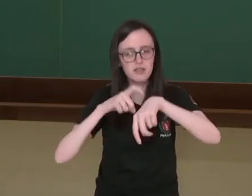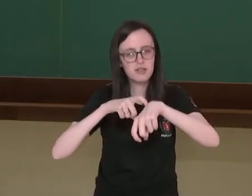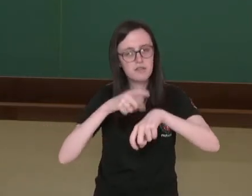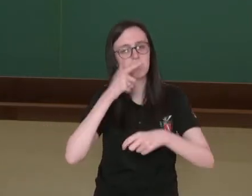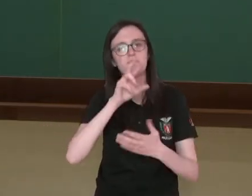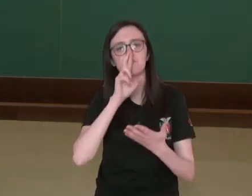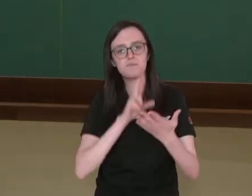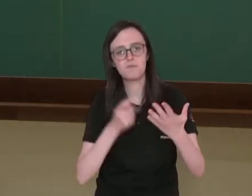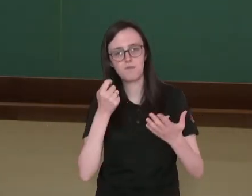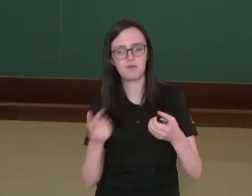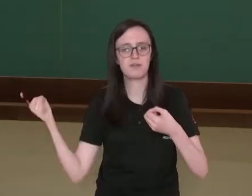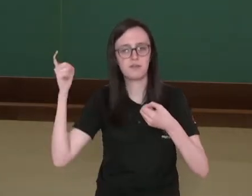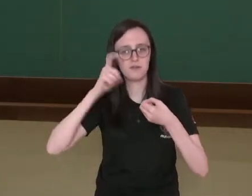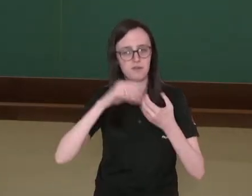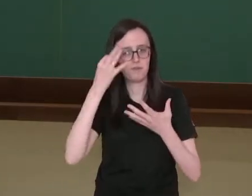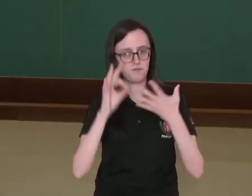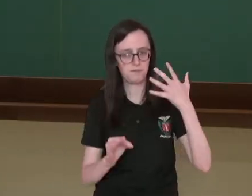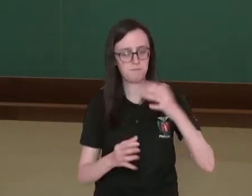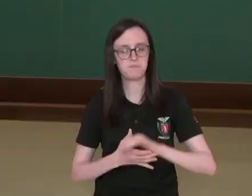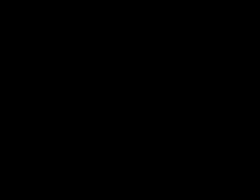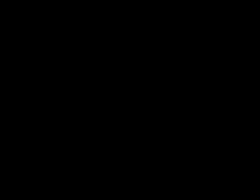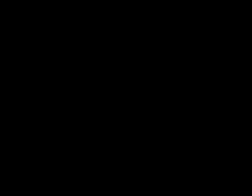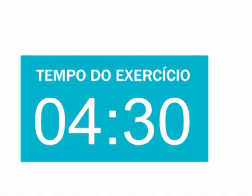vocês resolverem e já voltamos a conferir.